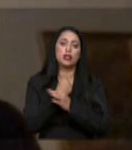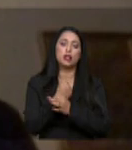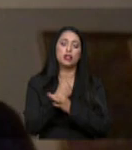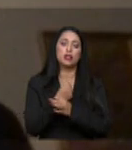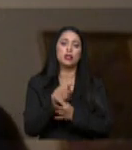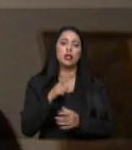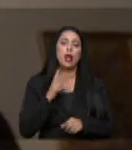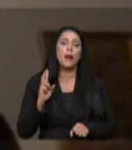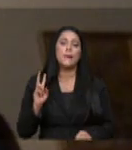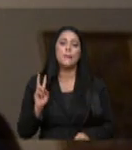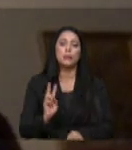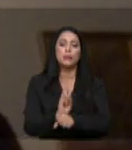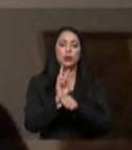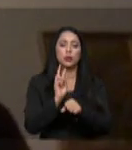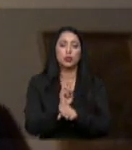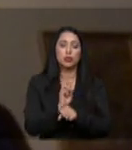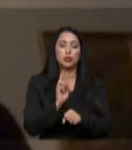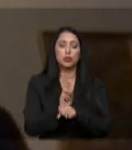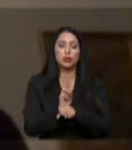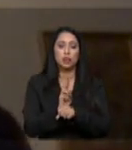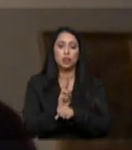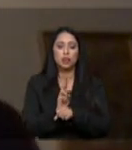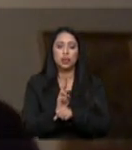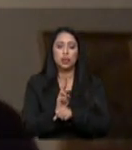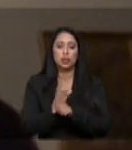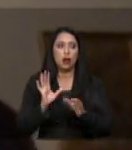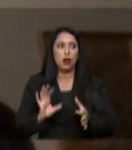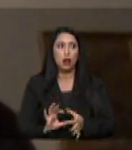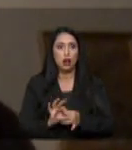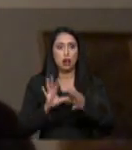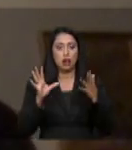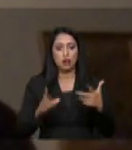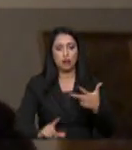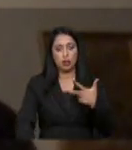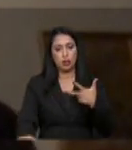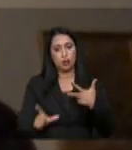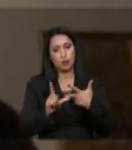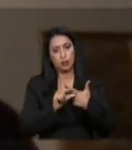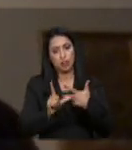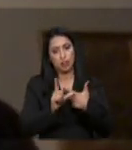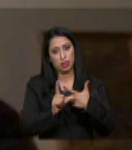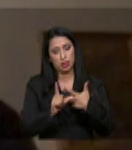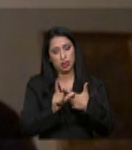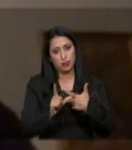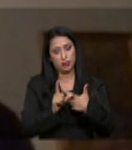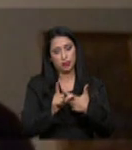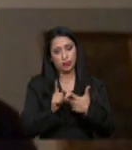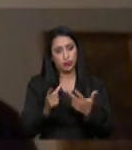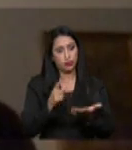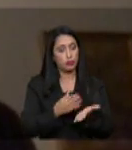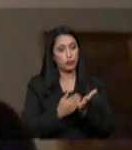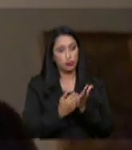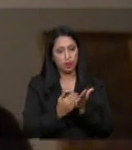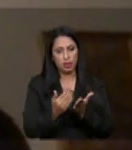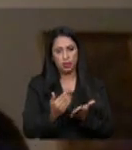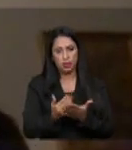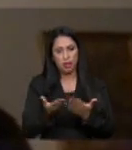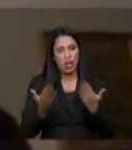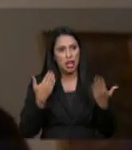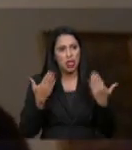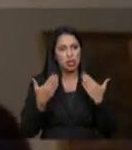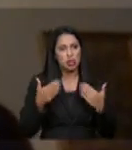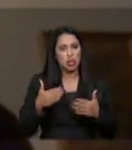que Visa a proteção desembaraçado e plena do Poder Legislativo sua génese e não está